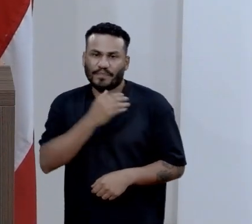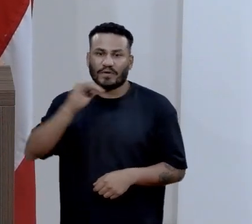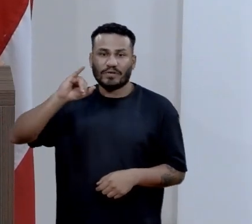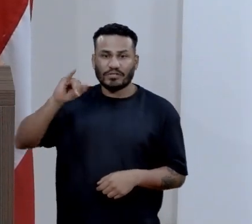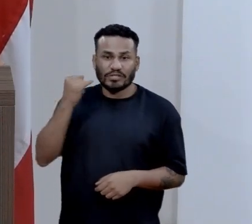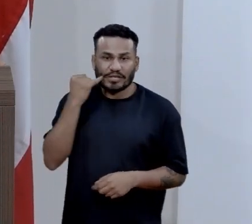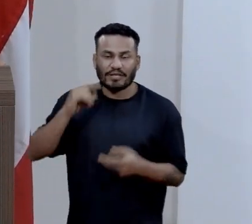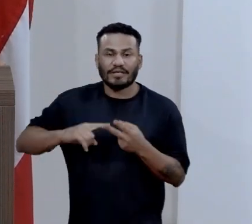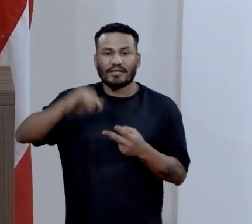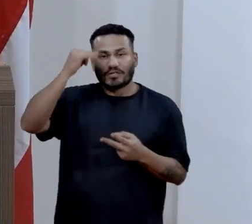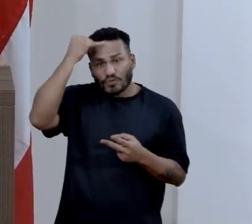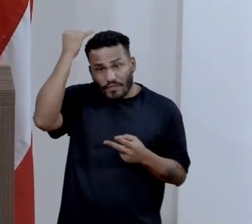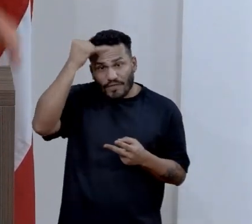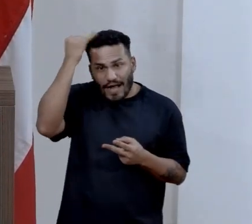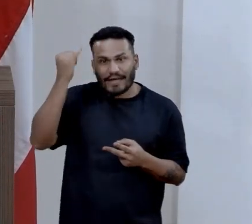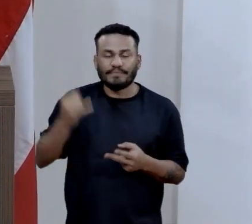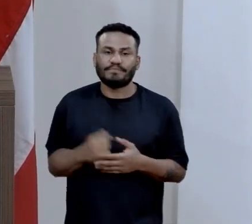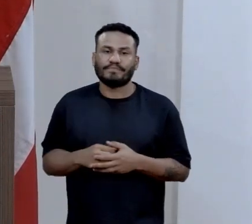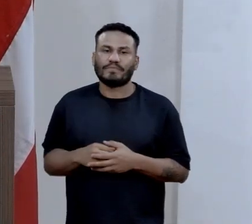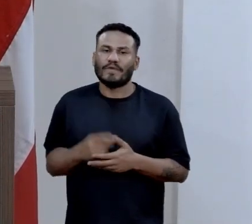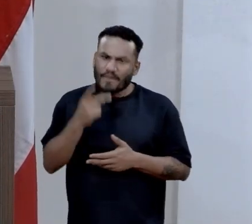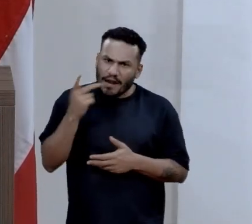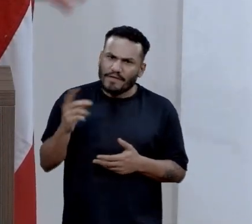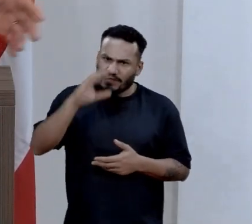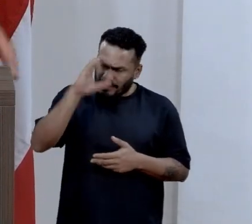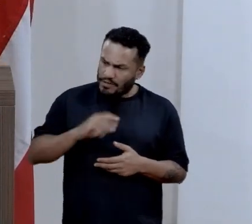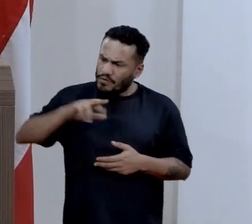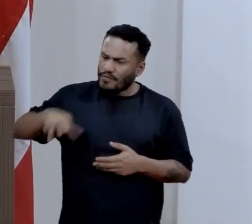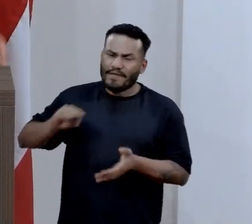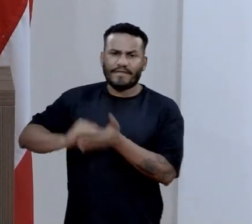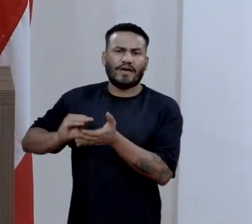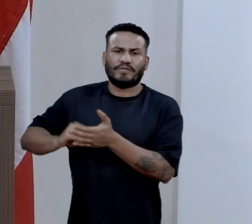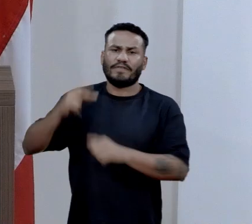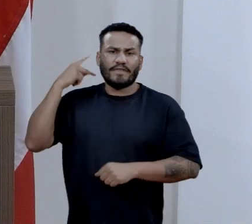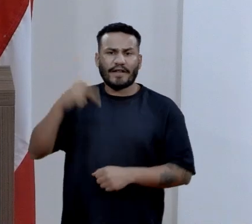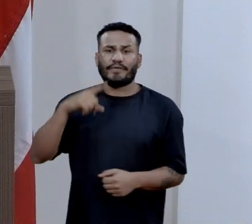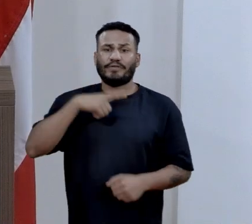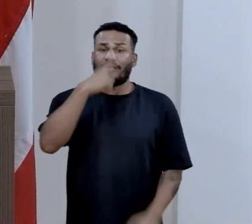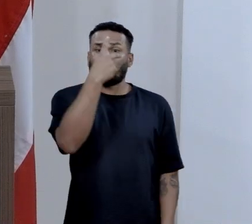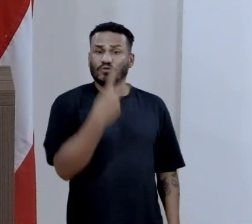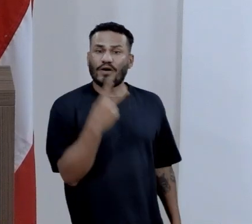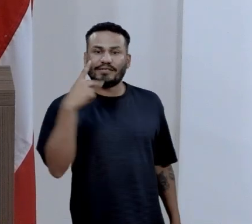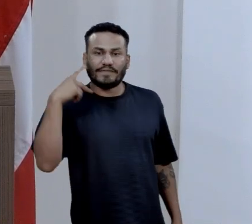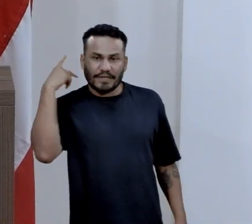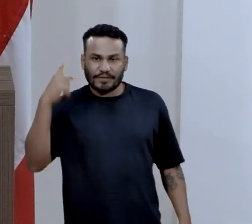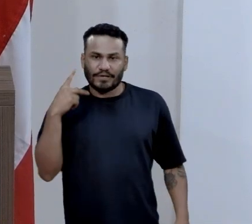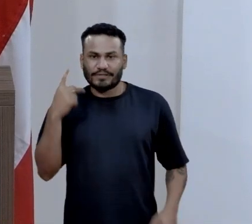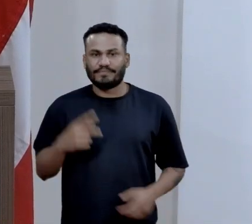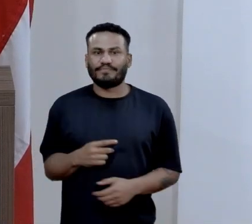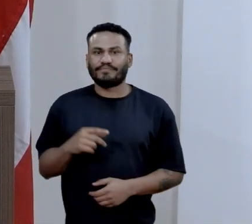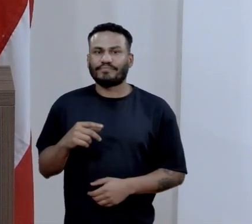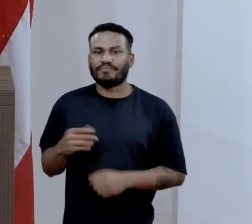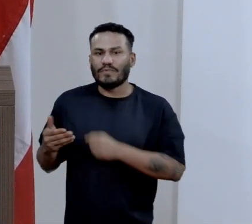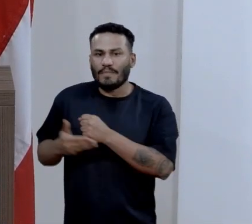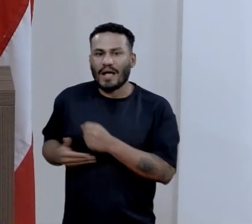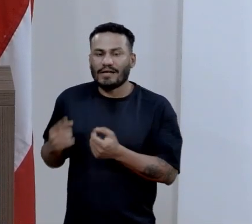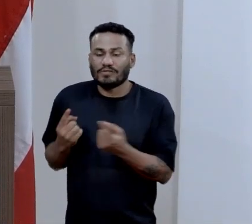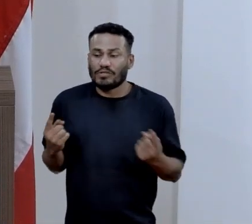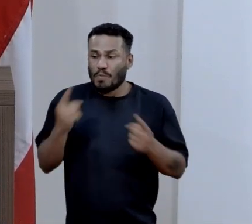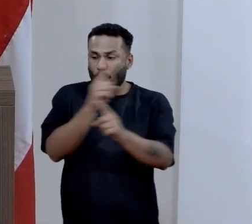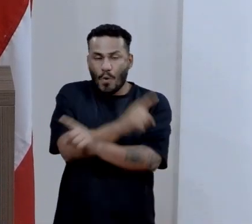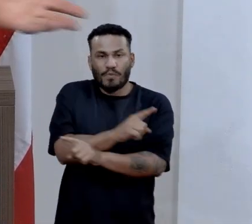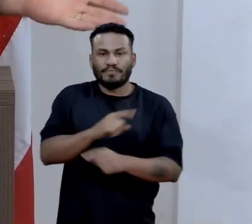Pato e tem o vereador João Vale. Né? E aí eu falava para o cidadão, não é questão de falta de vereador, porque ali tem 2 vereadores, né? Um da base e um da